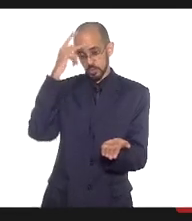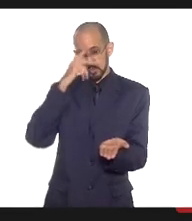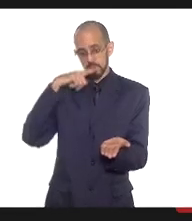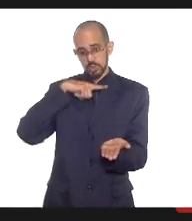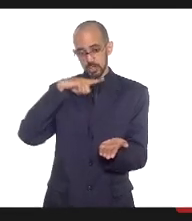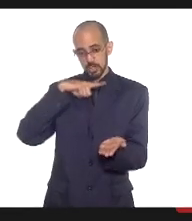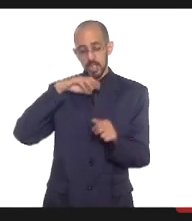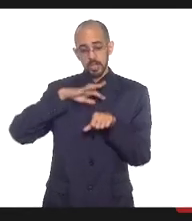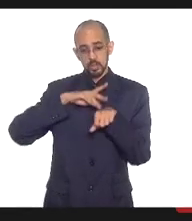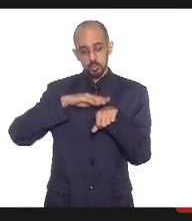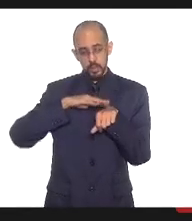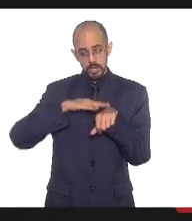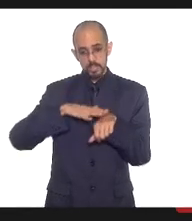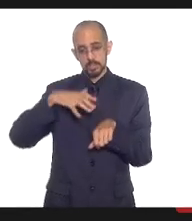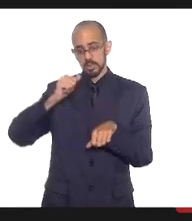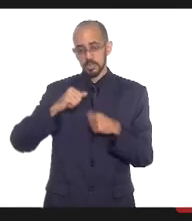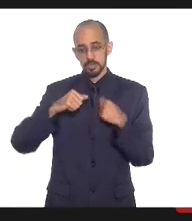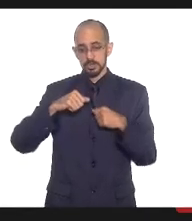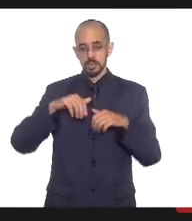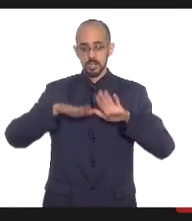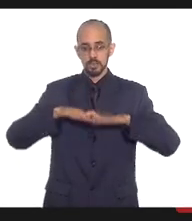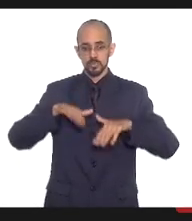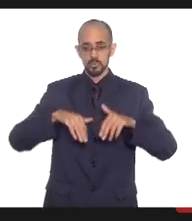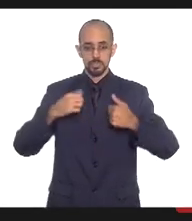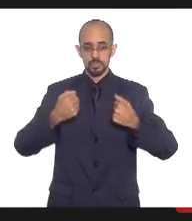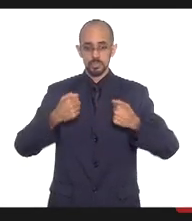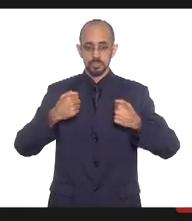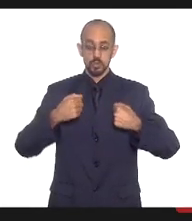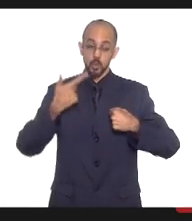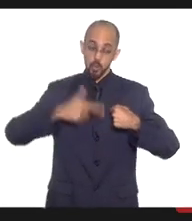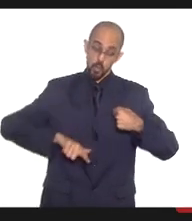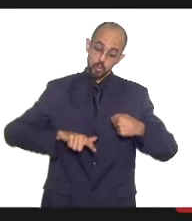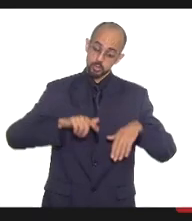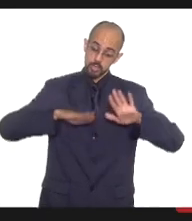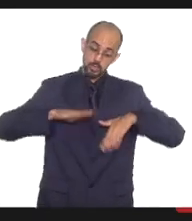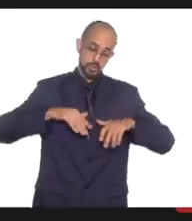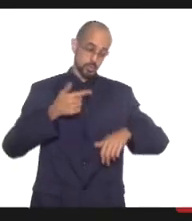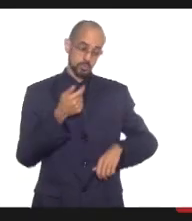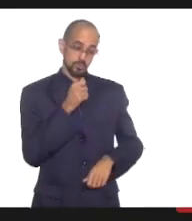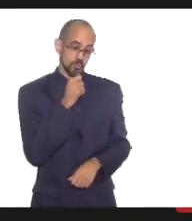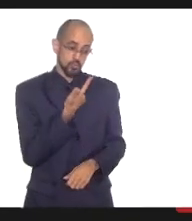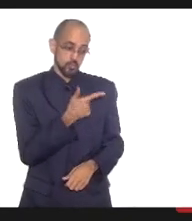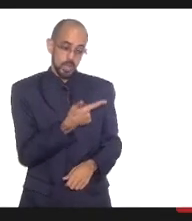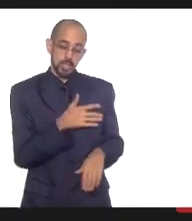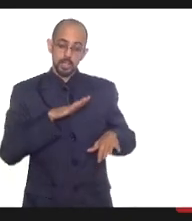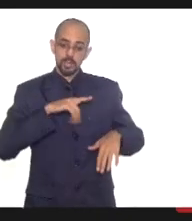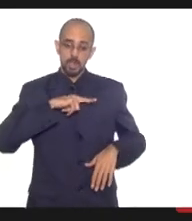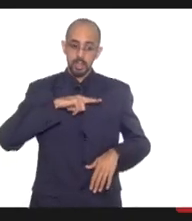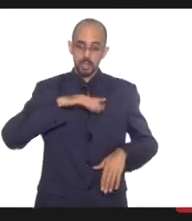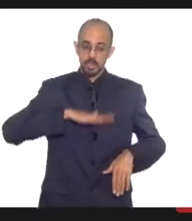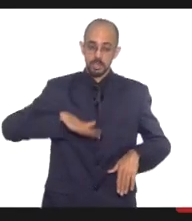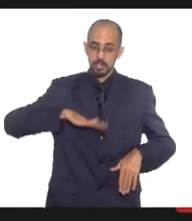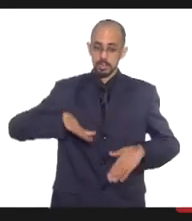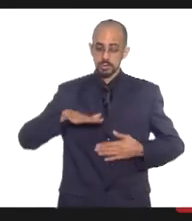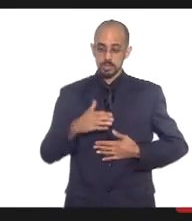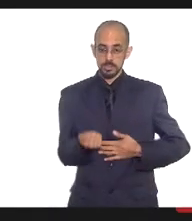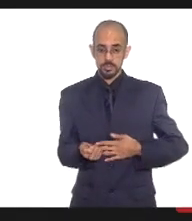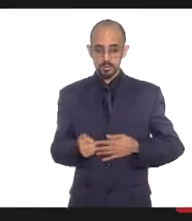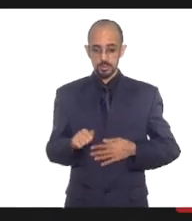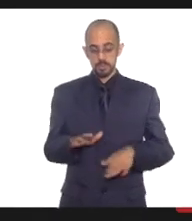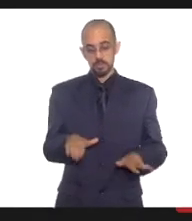tem como o idade estão Tom outros não né mas em criança tem enfim